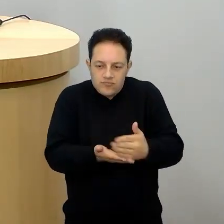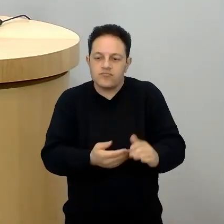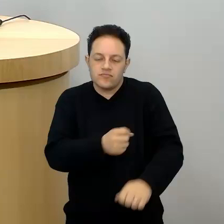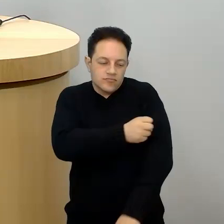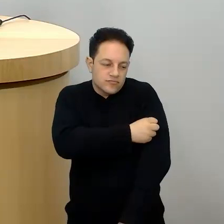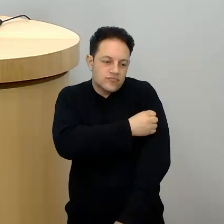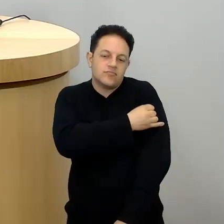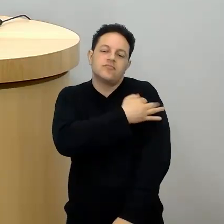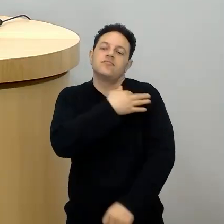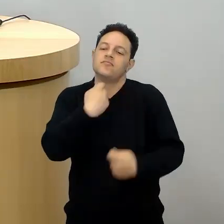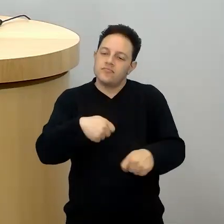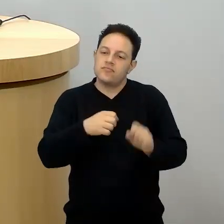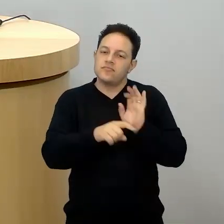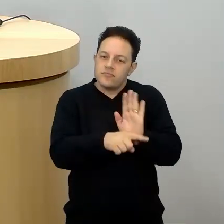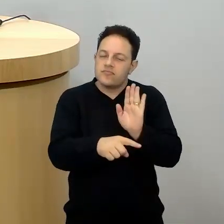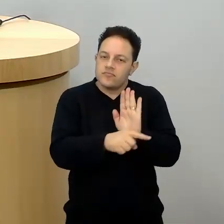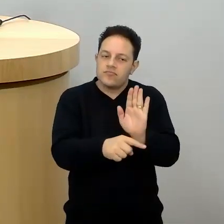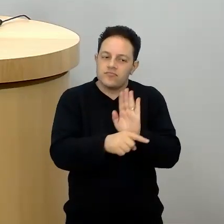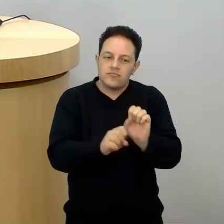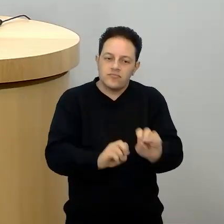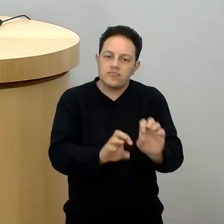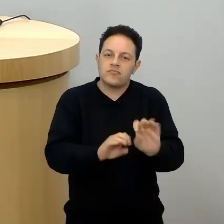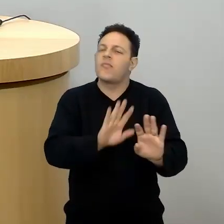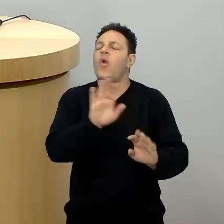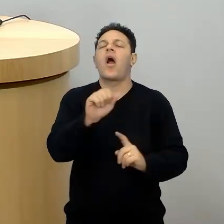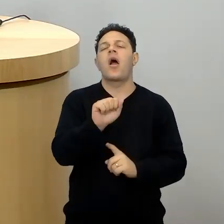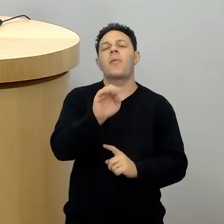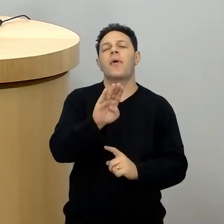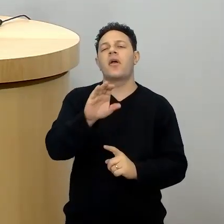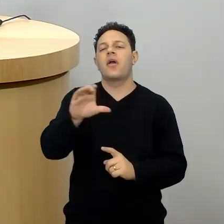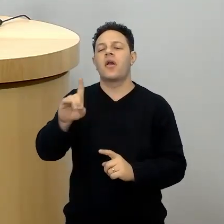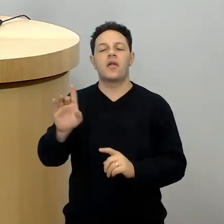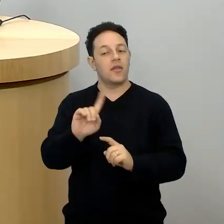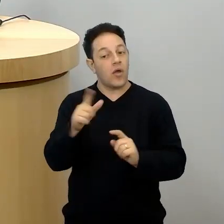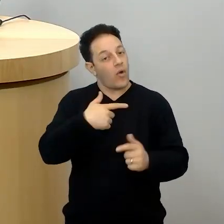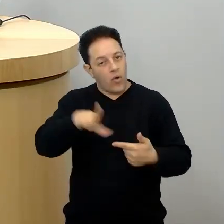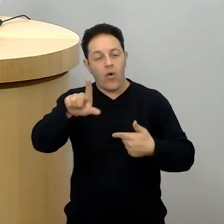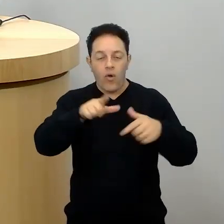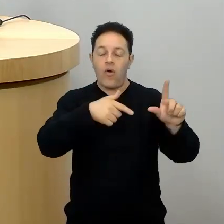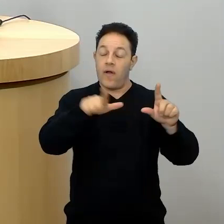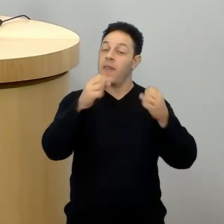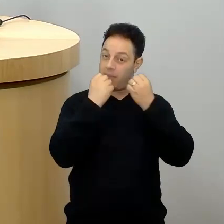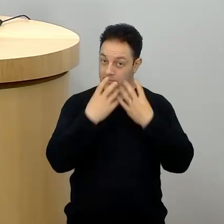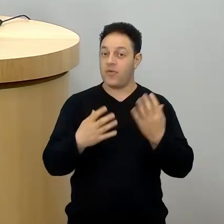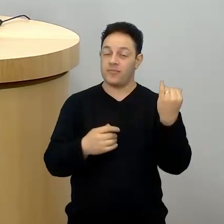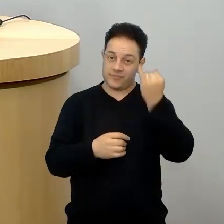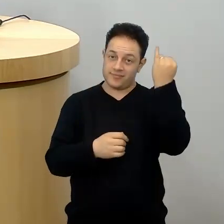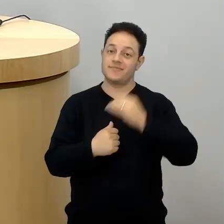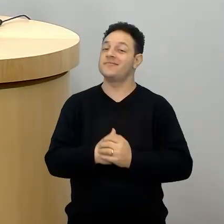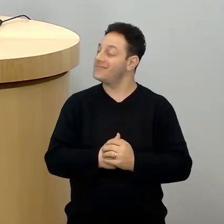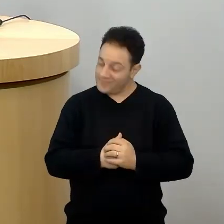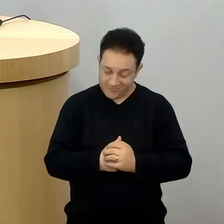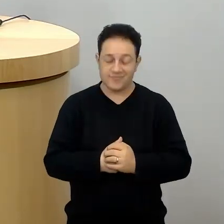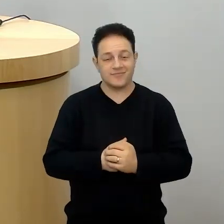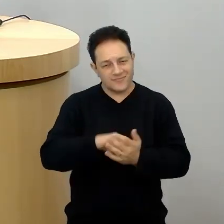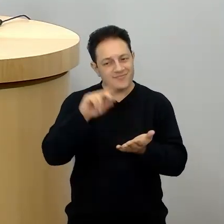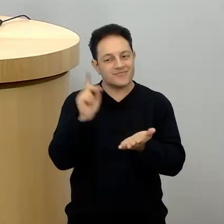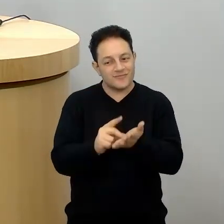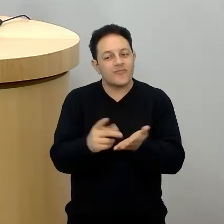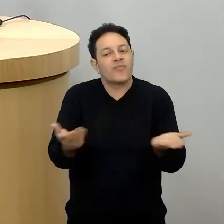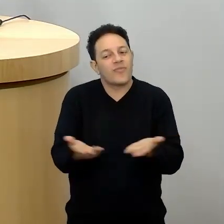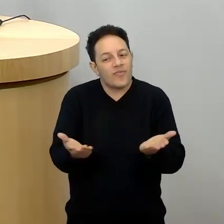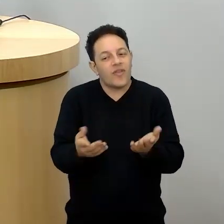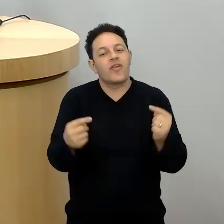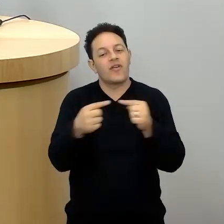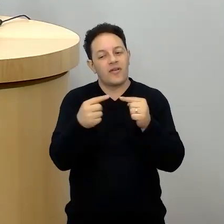né? Não só com a ênfase ali na alfabetização. E é exatamente isso que nós vamos fazer um pouquinho